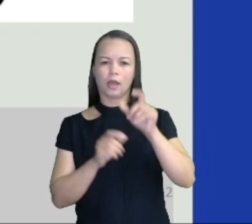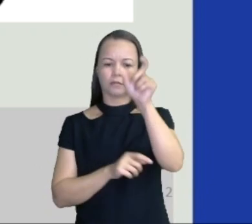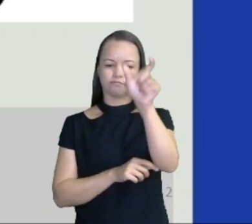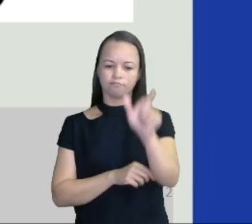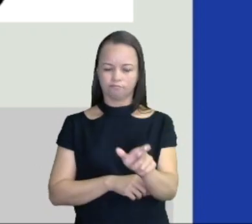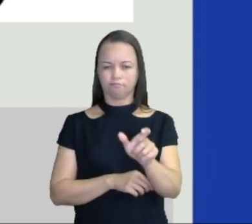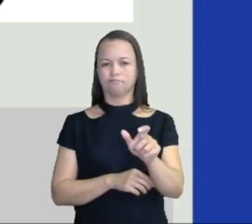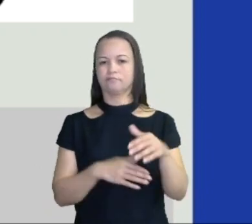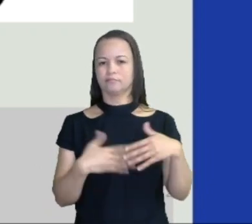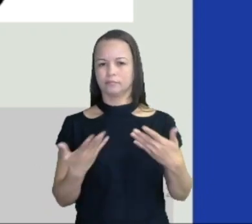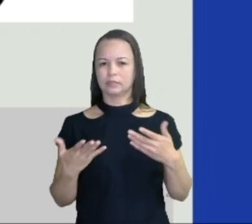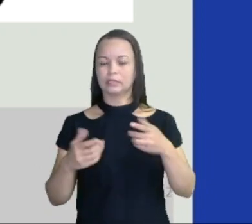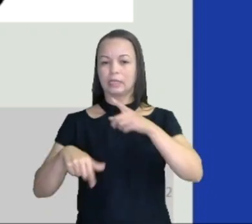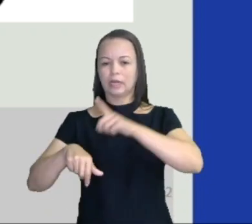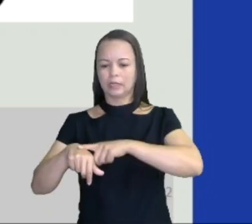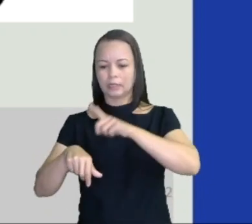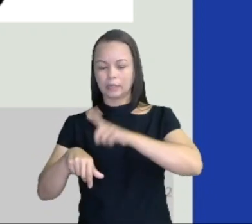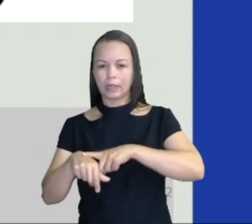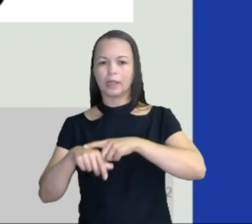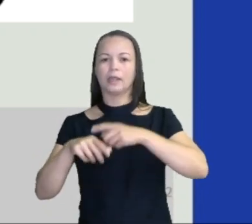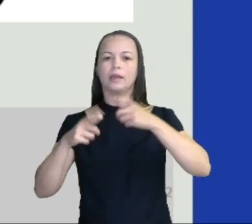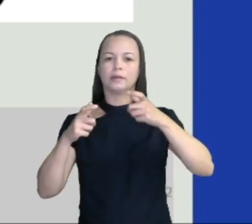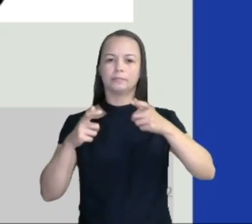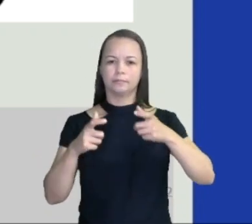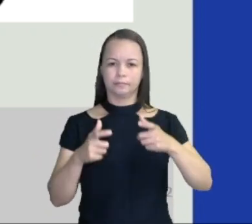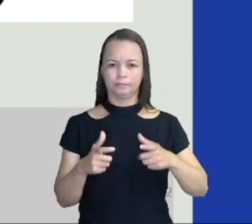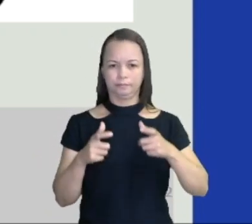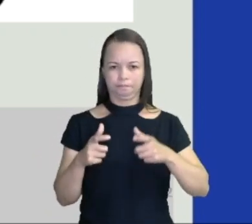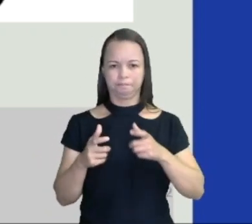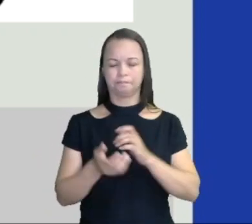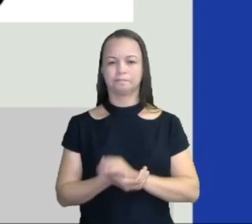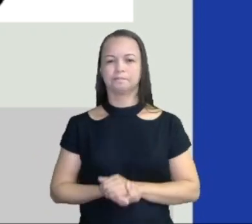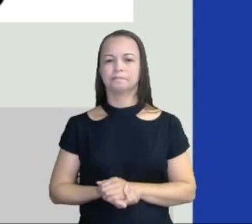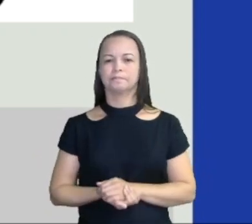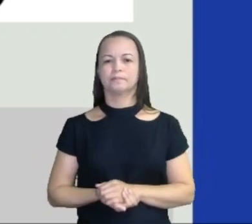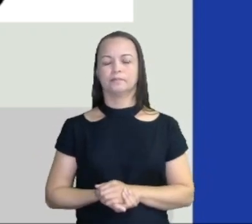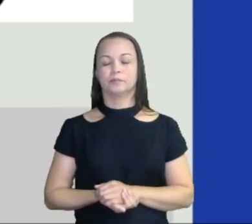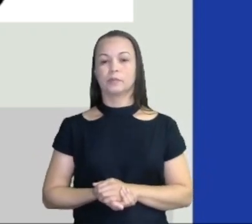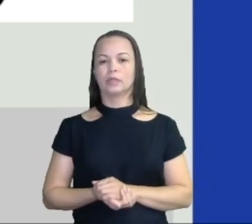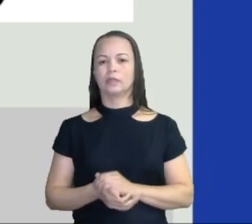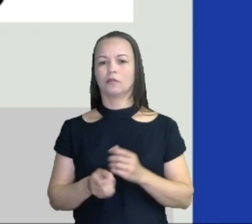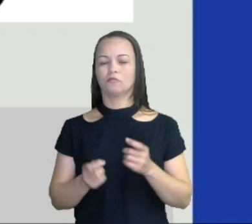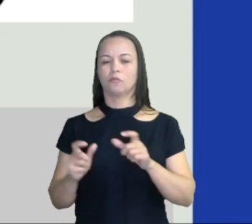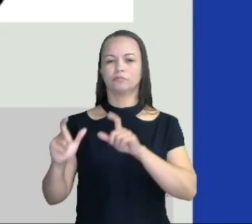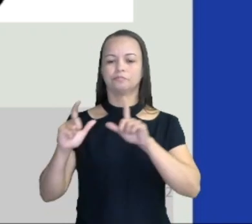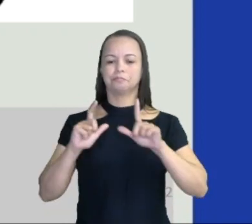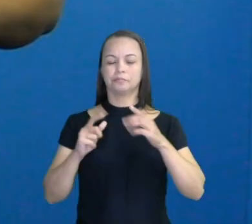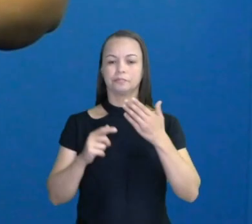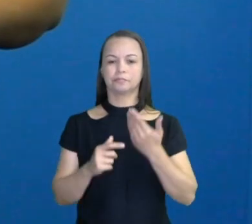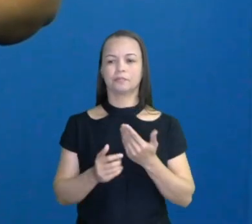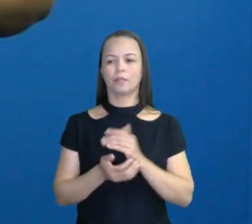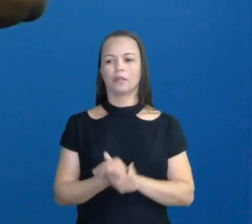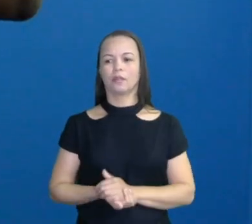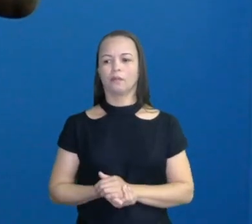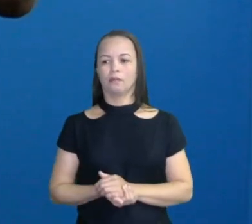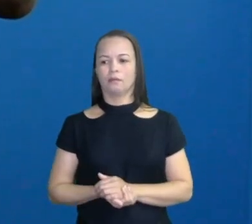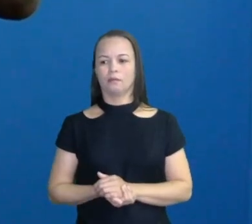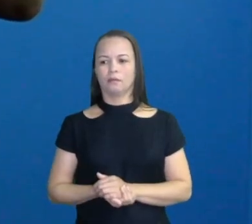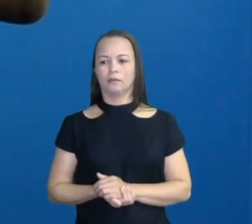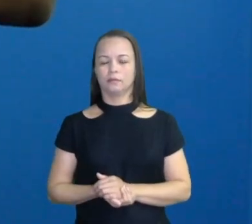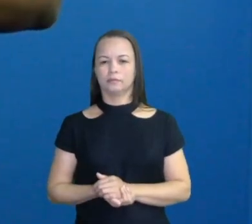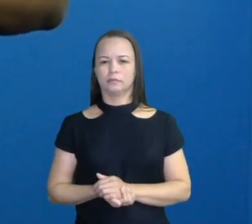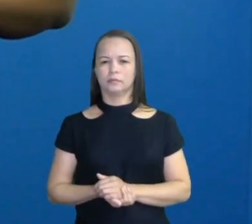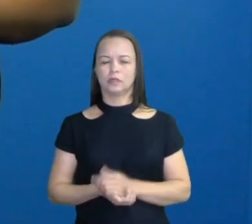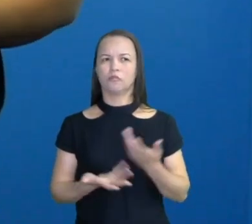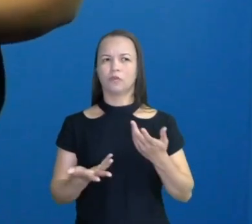em determinado tempo e espaço, certo? Volta para mim. Gente,